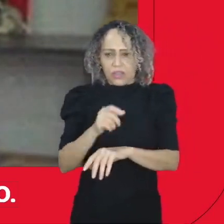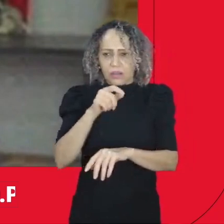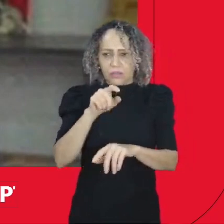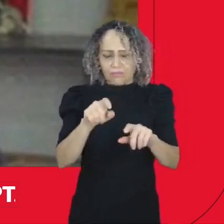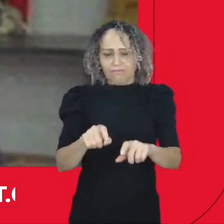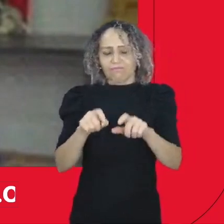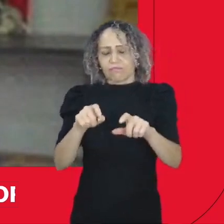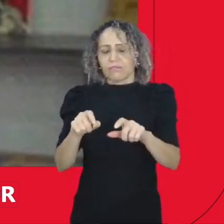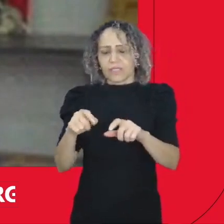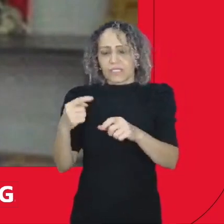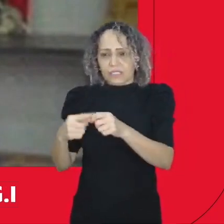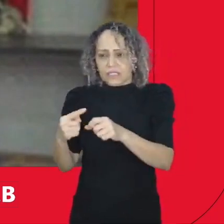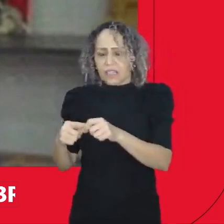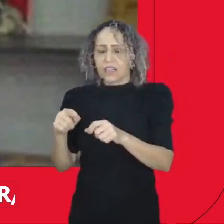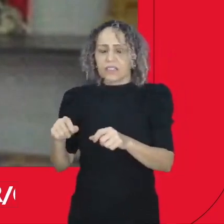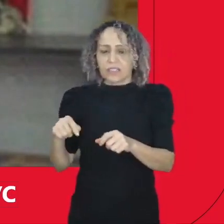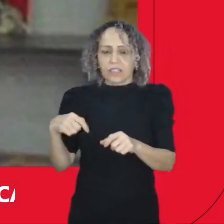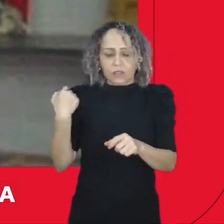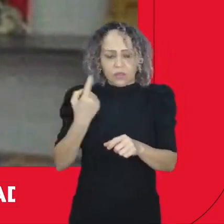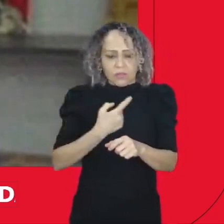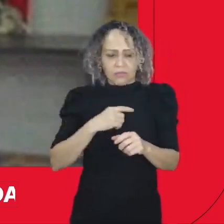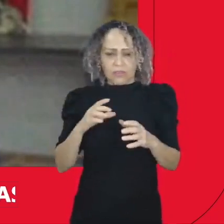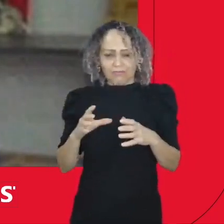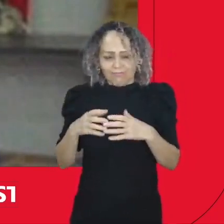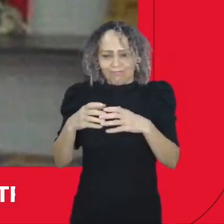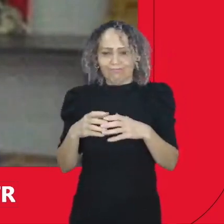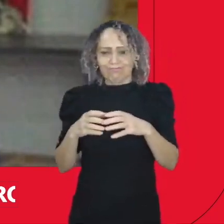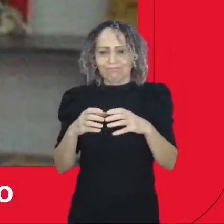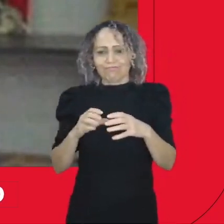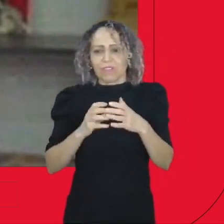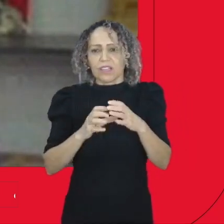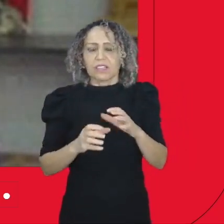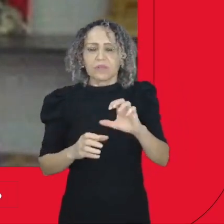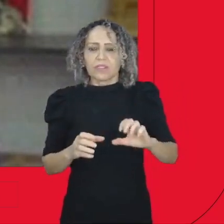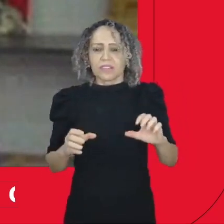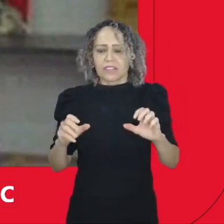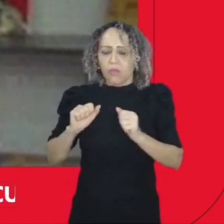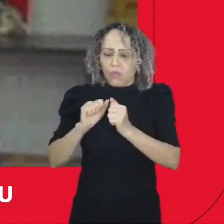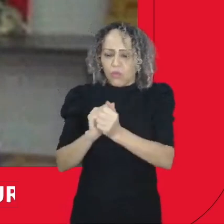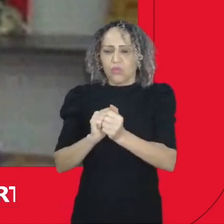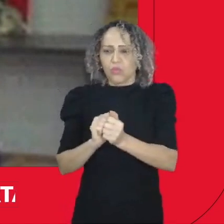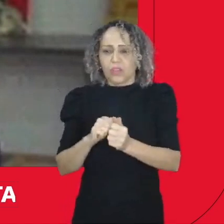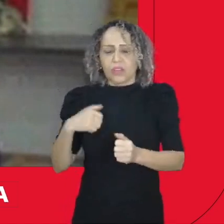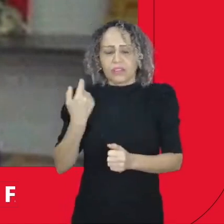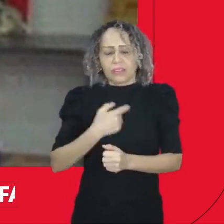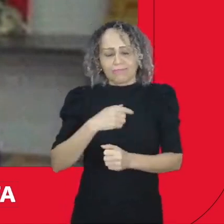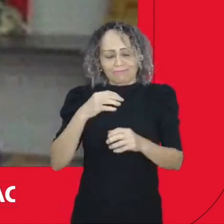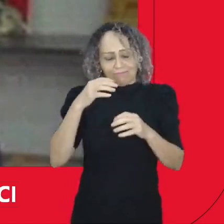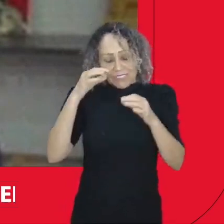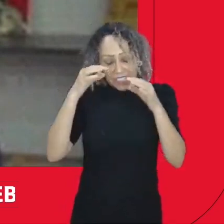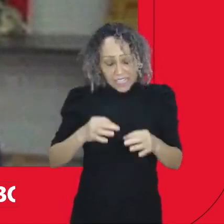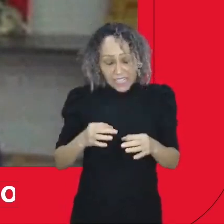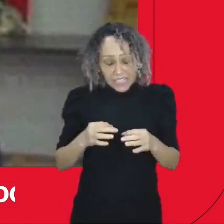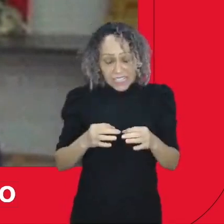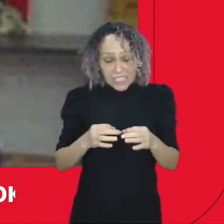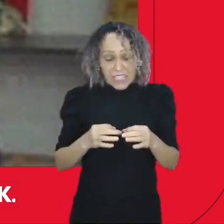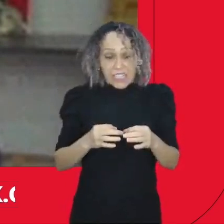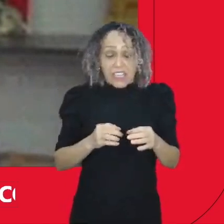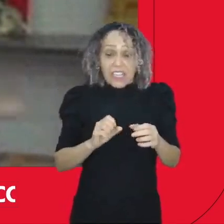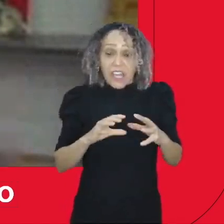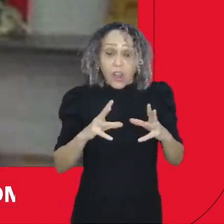mão da sua candidatura a governador e juntou-se a nós como candidato a vice-governador. Nós estamos com uma